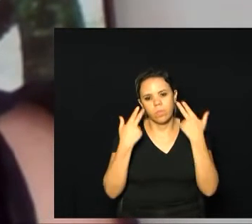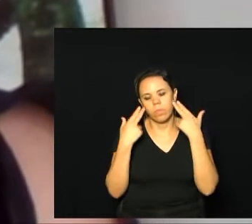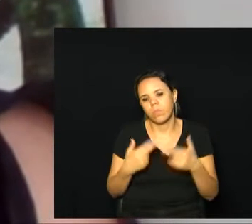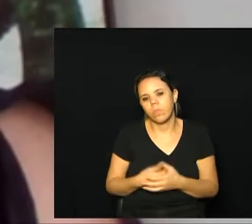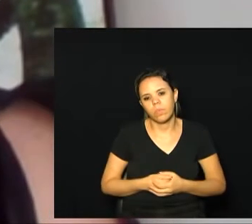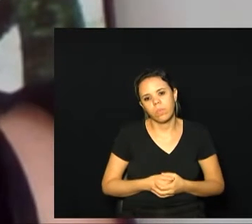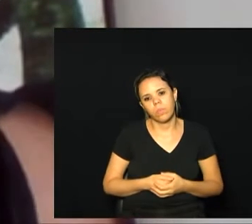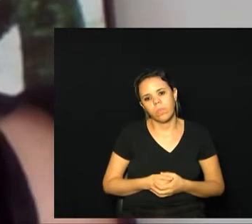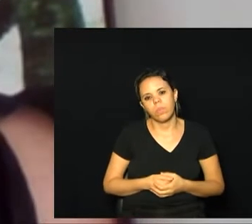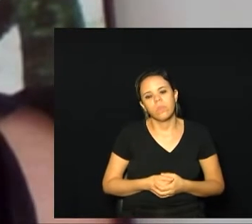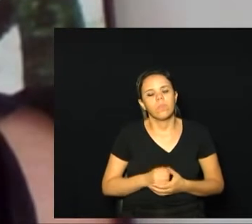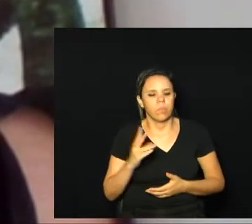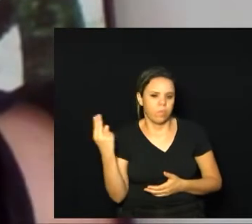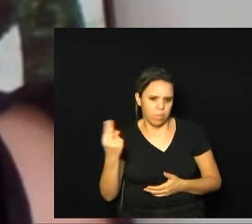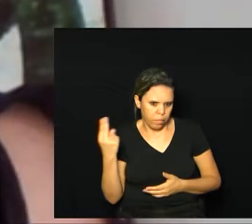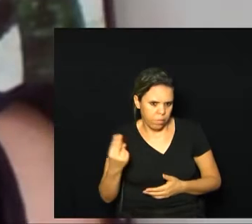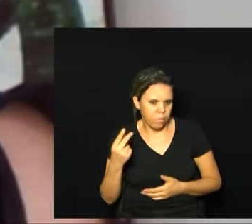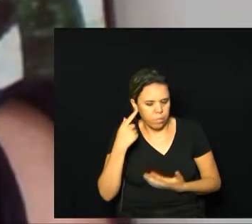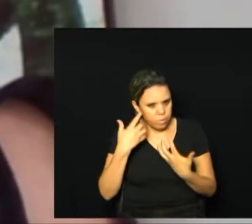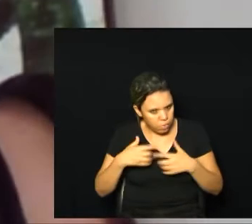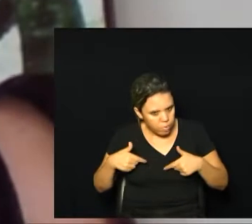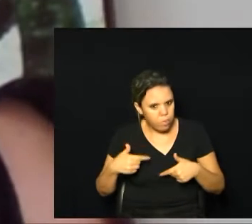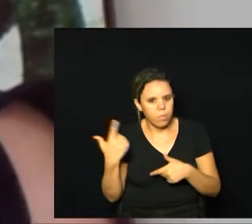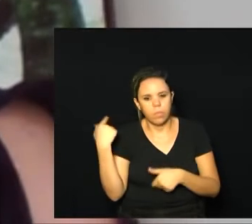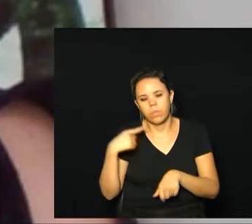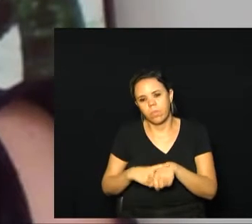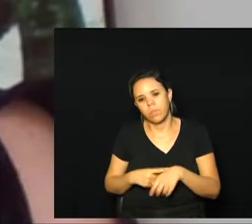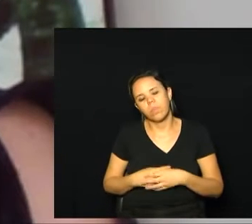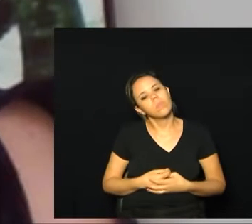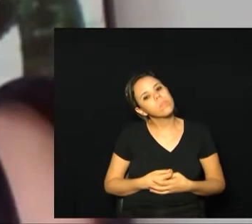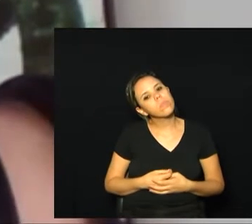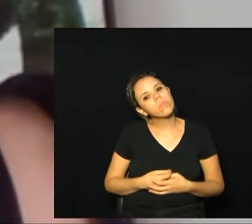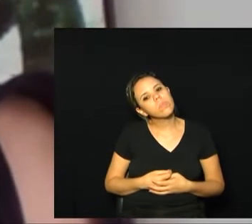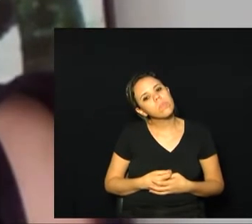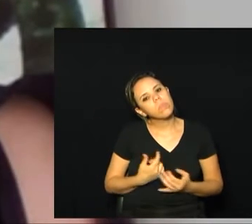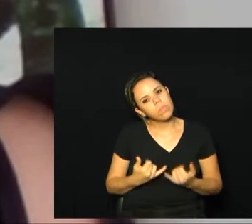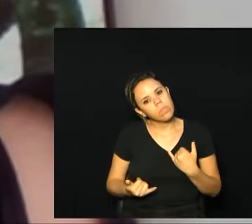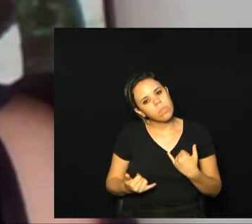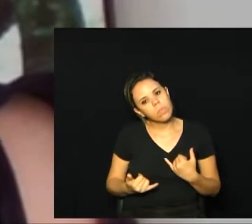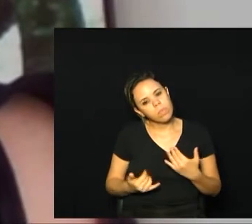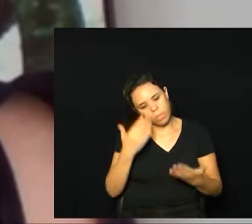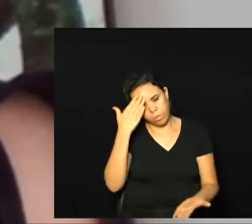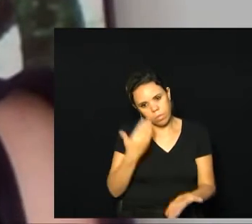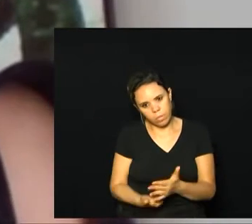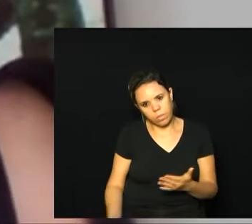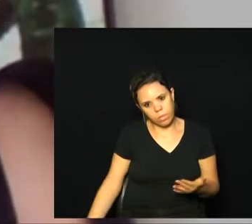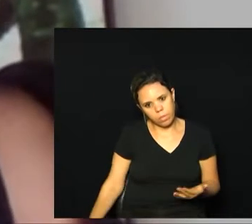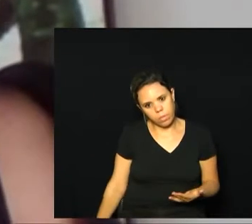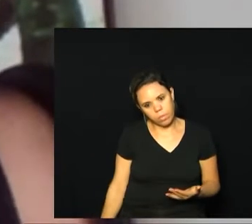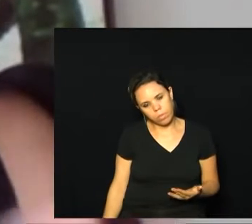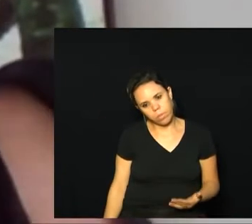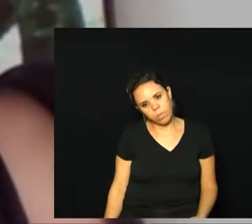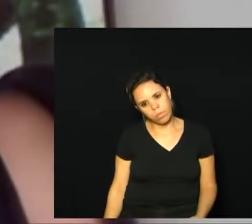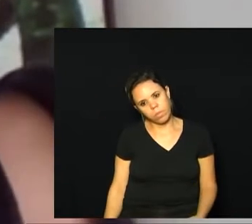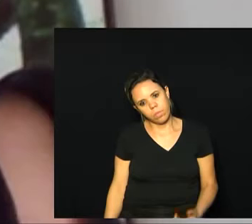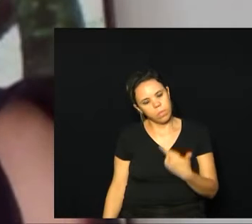que são questões que já foram enfrentadas em outros momentos, né, de forma similar. Então, acredito que, né,